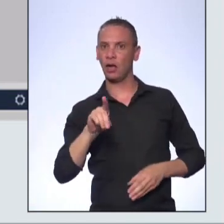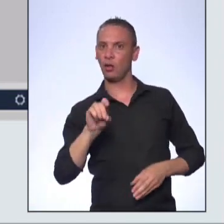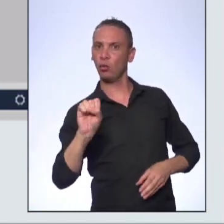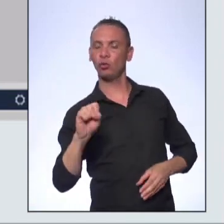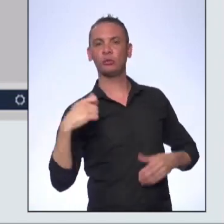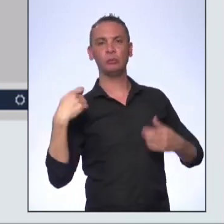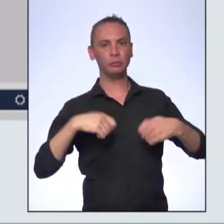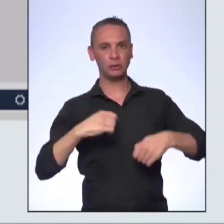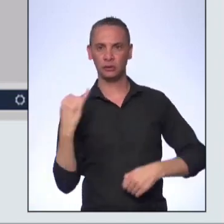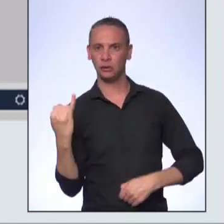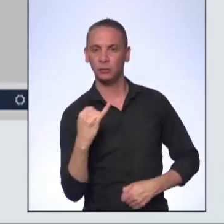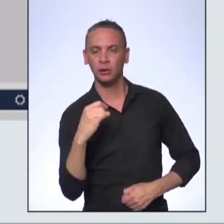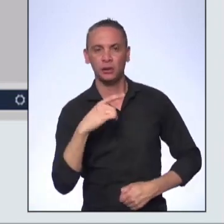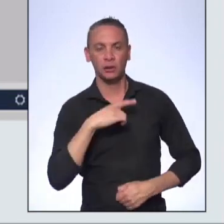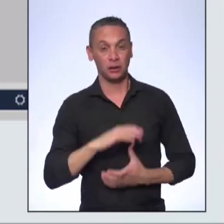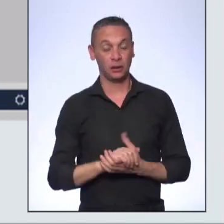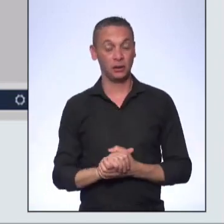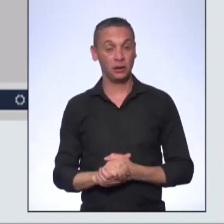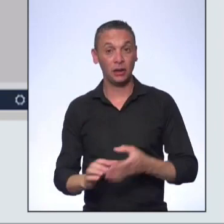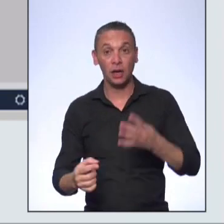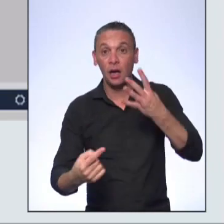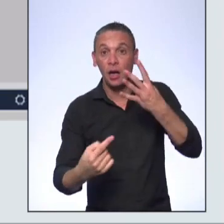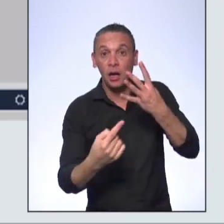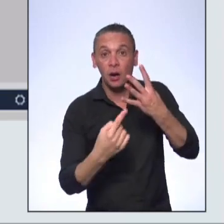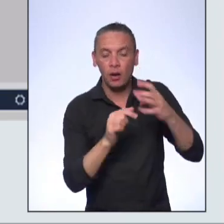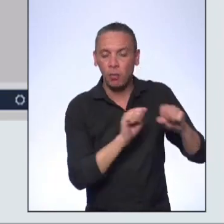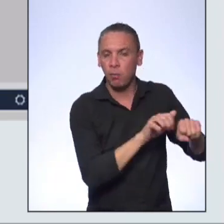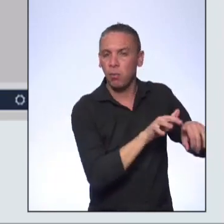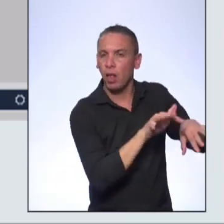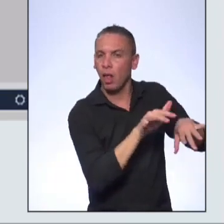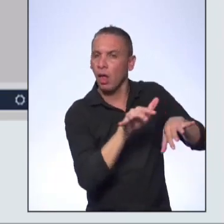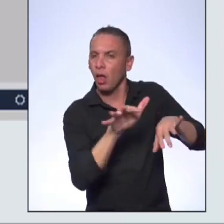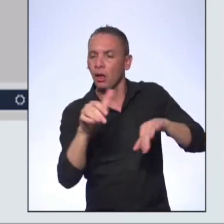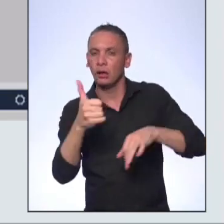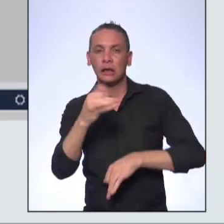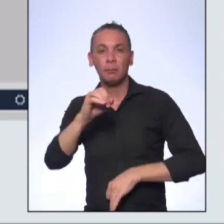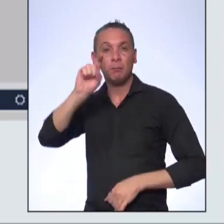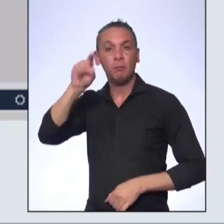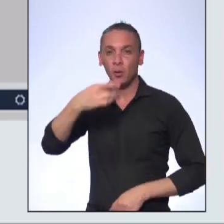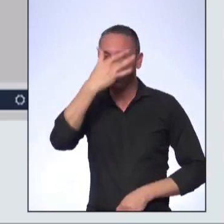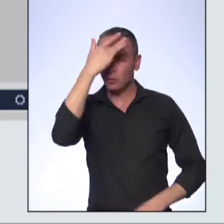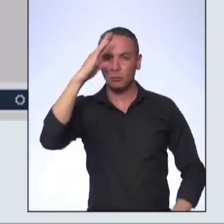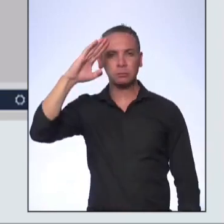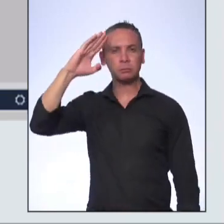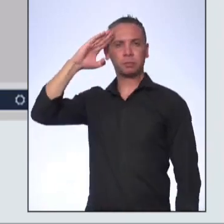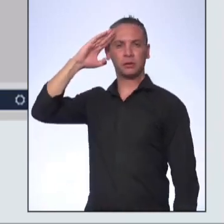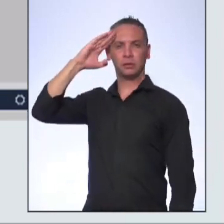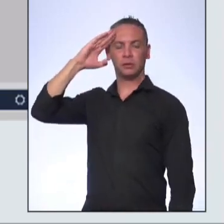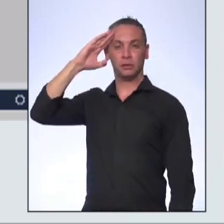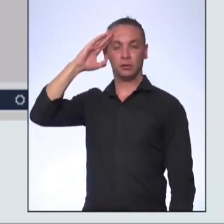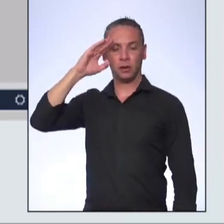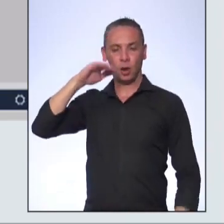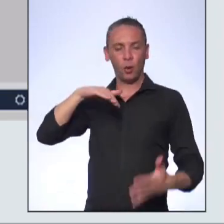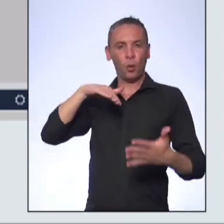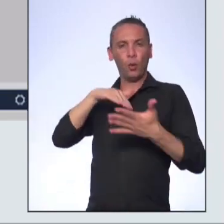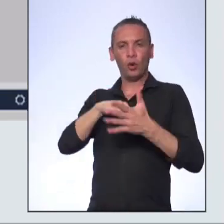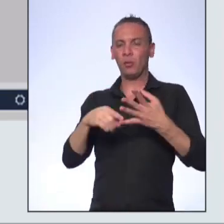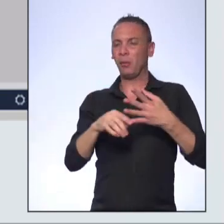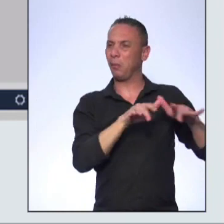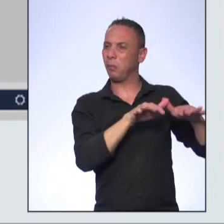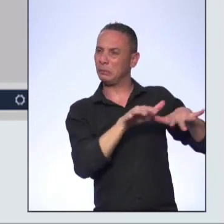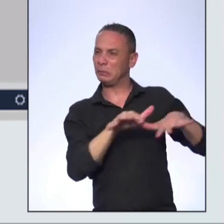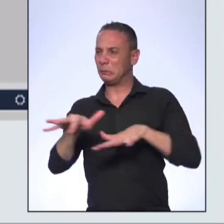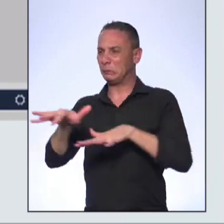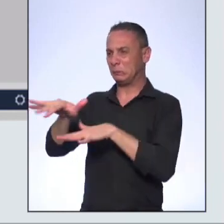A 4ª e última expedição contava com 10 mil militares. Neste último episódio, o Arraial de Canudos